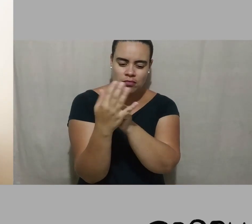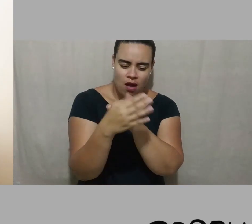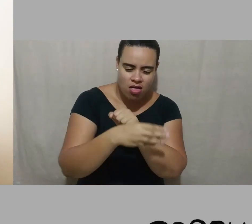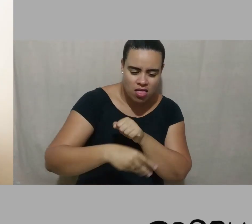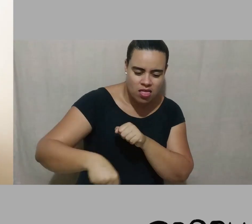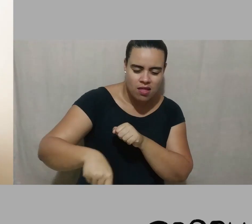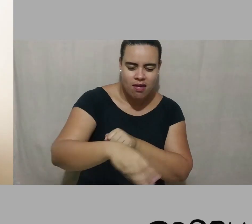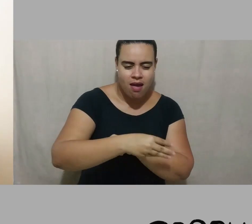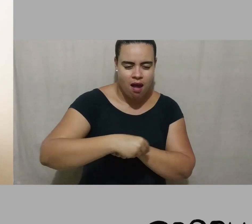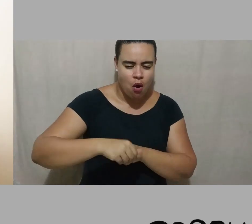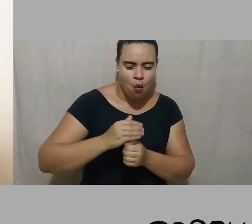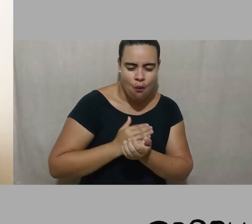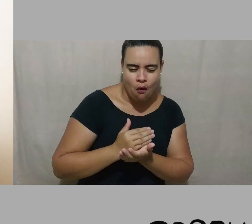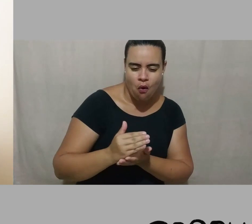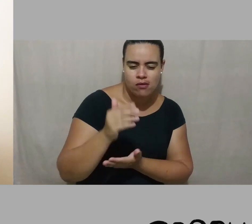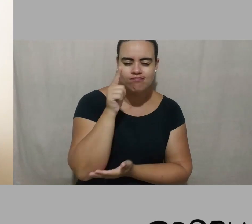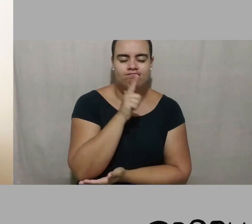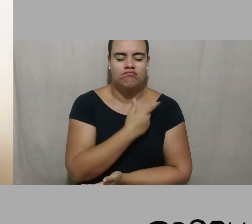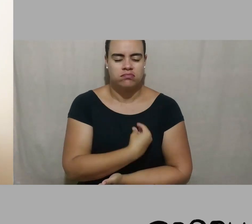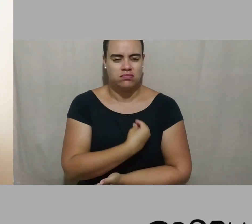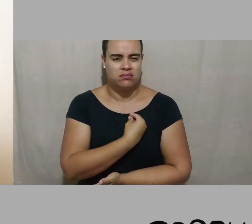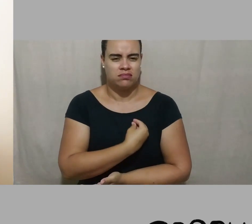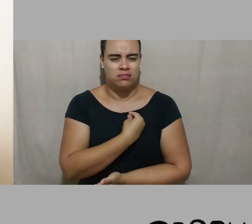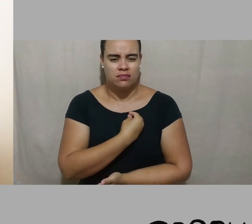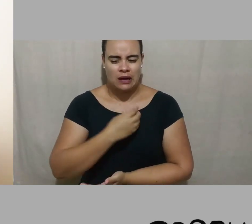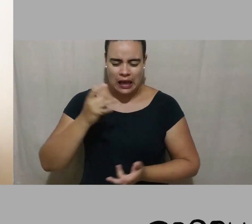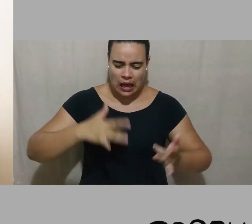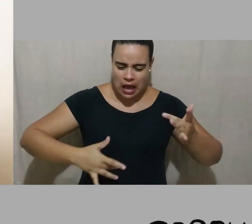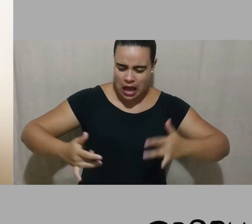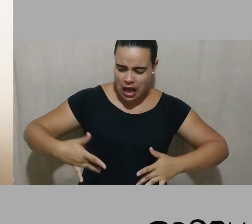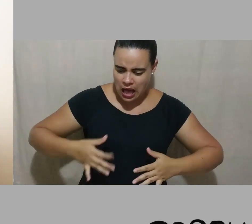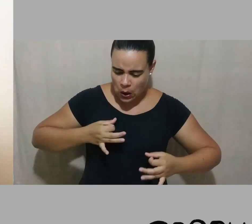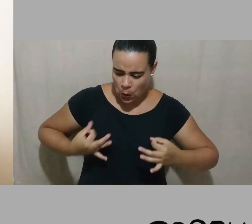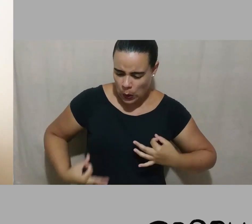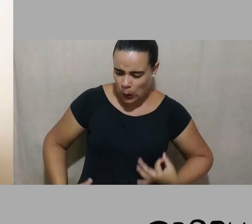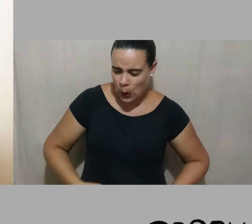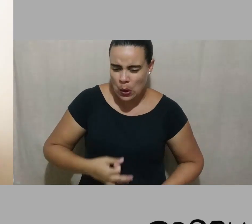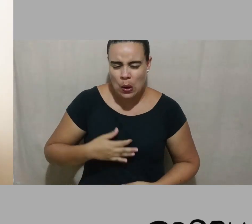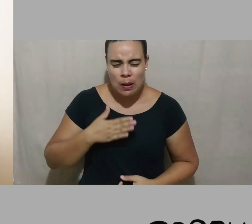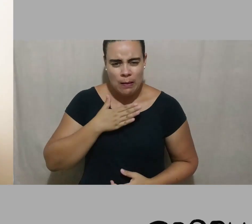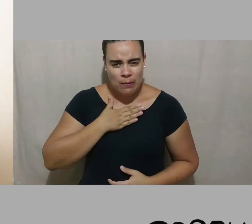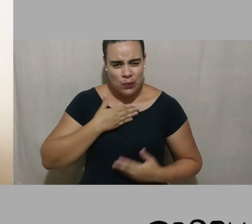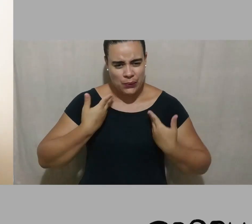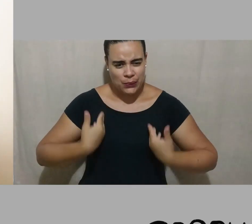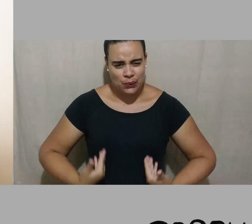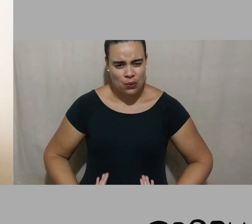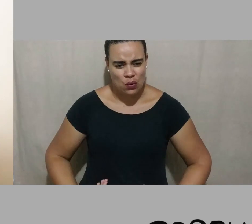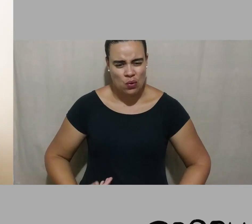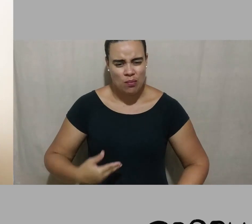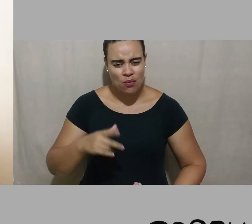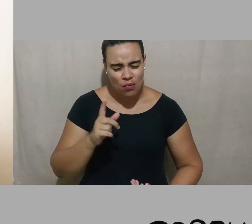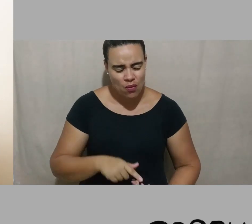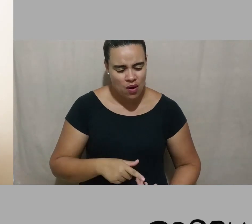à terra e através dela comecei a viver. E cada célula minha passou a ser o alimento de